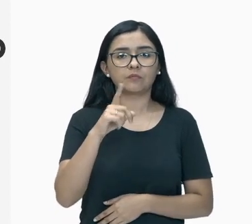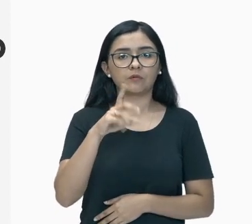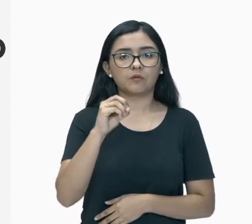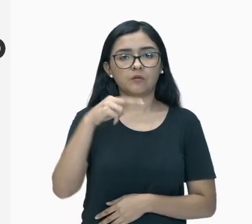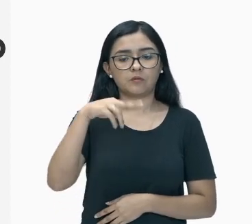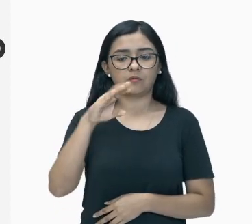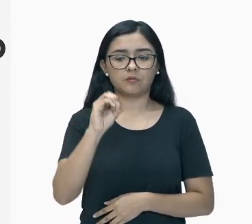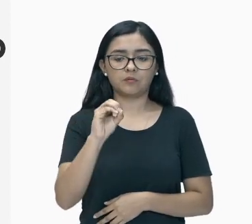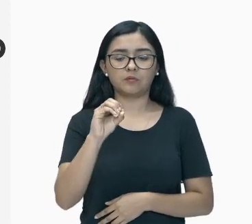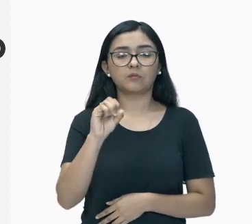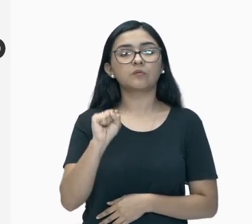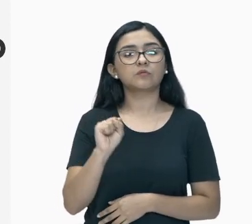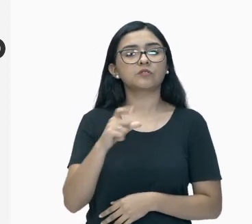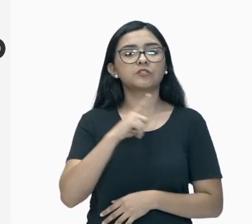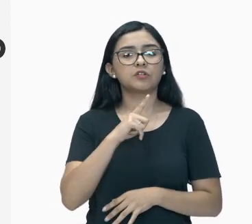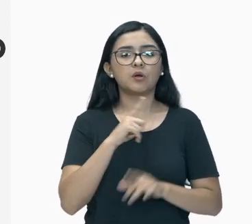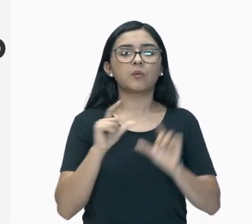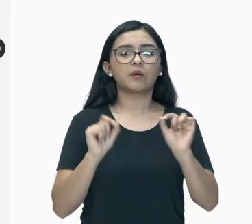grito de